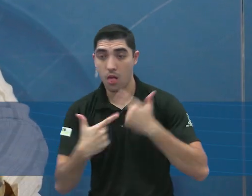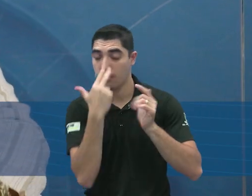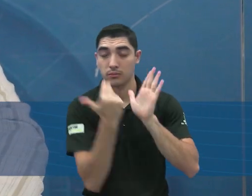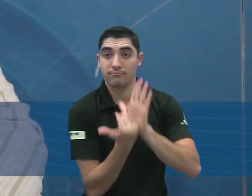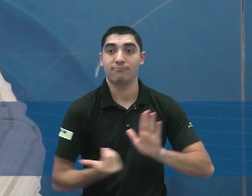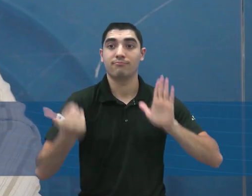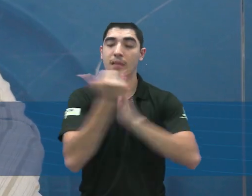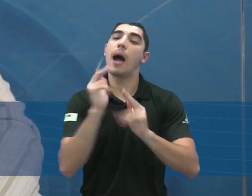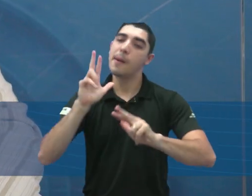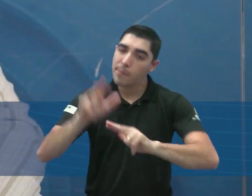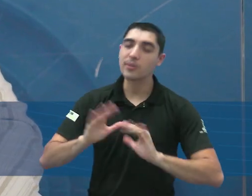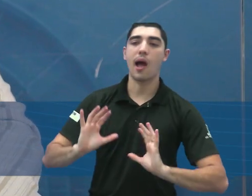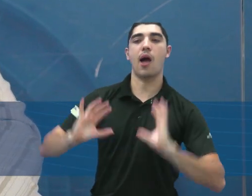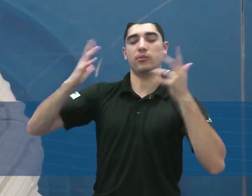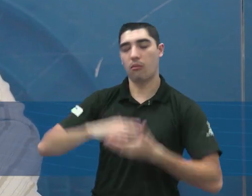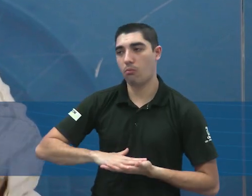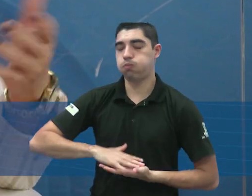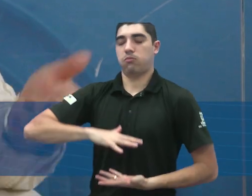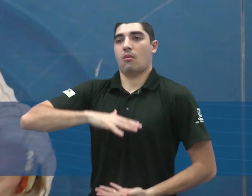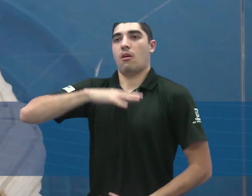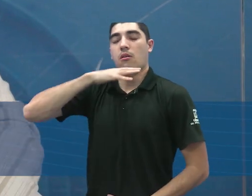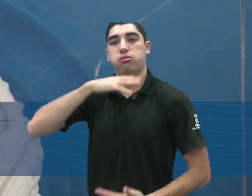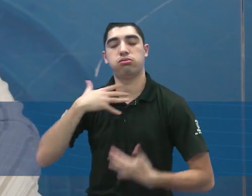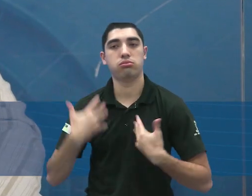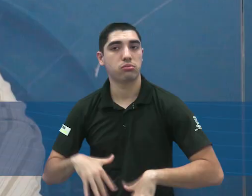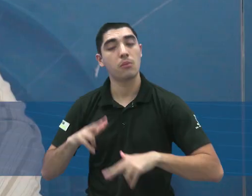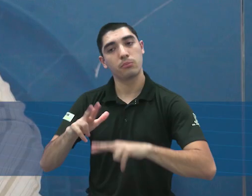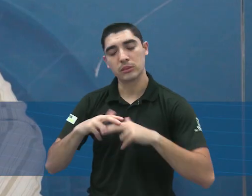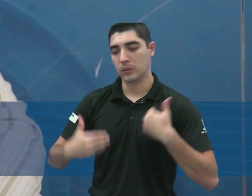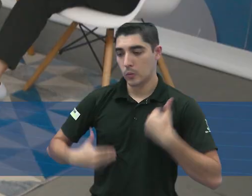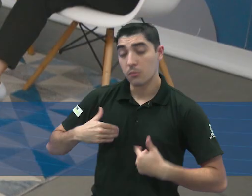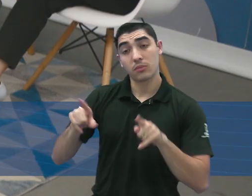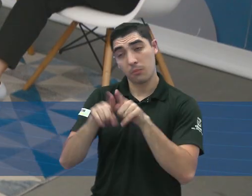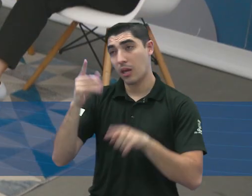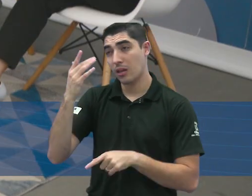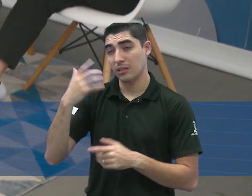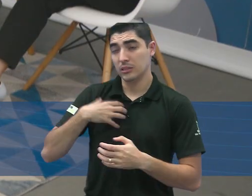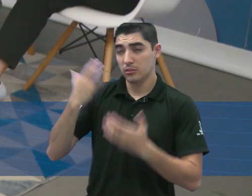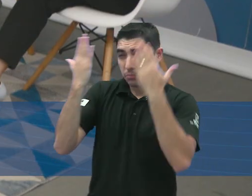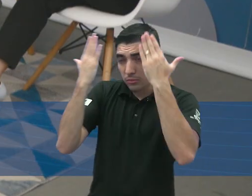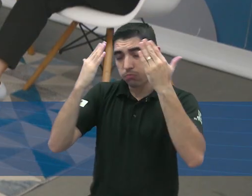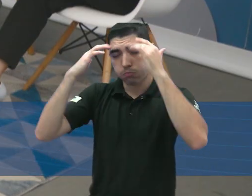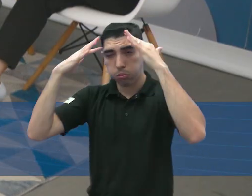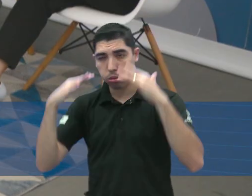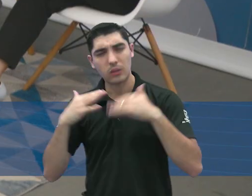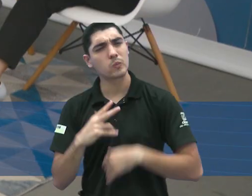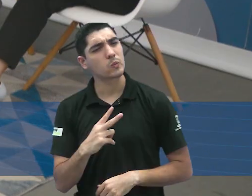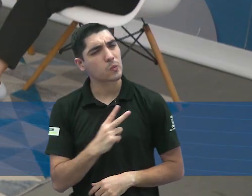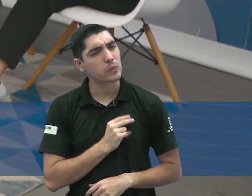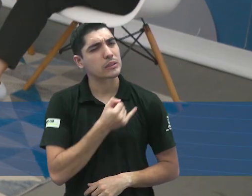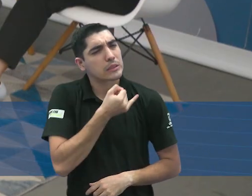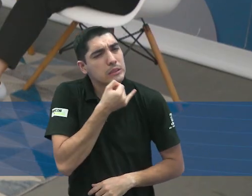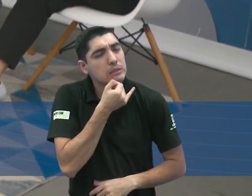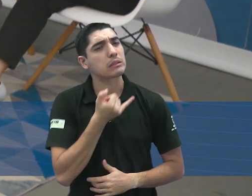de esgotamento aí emocional, físico, mental, que é a questão do burnout, né? É uma situação triste, né? Porque a gente passa a maior